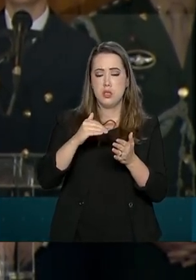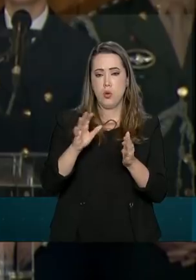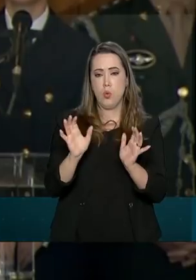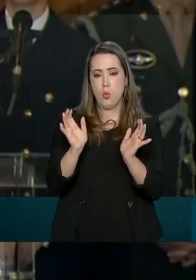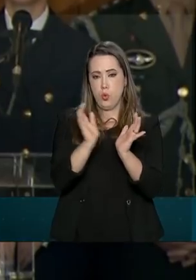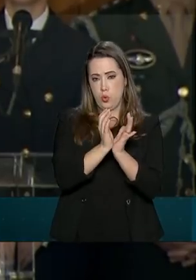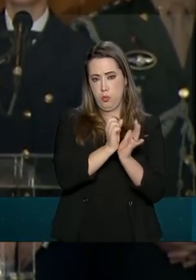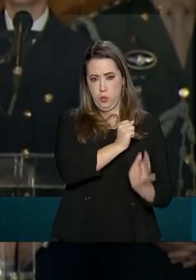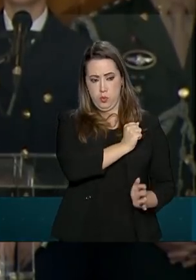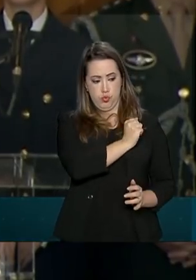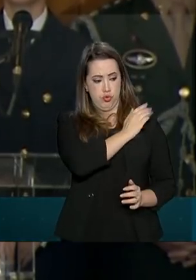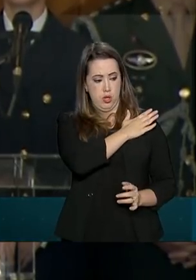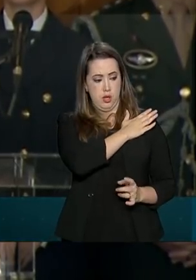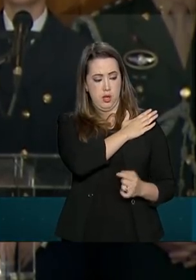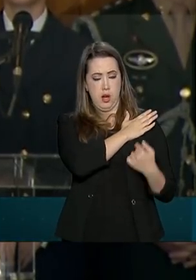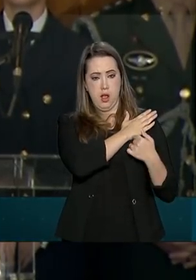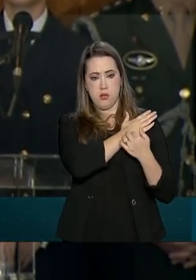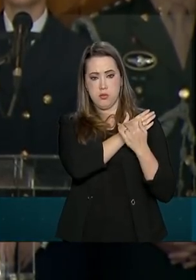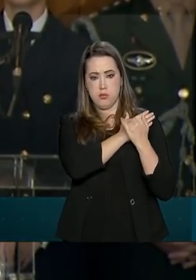da mesa